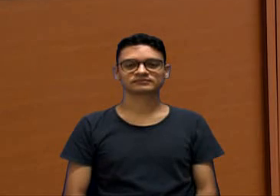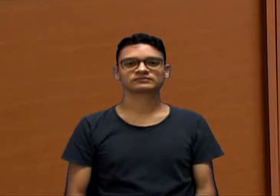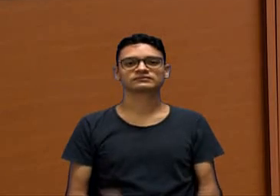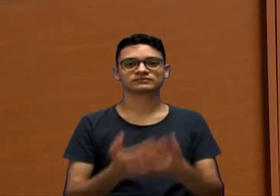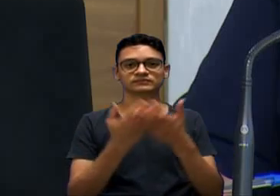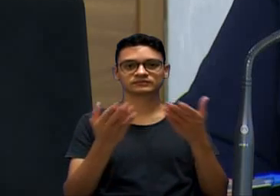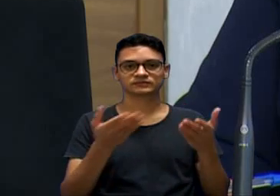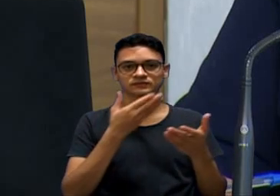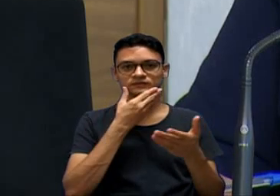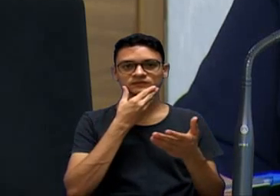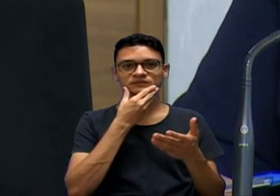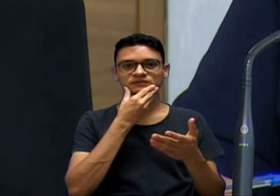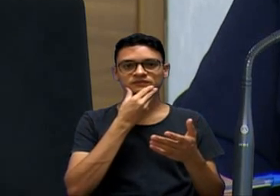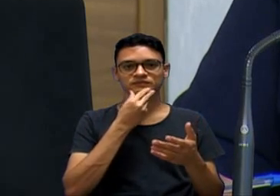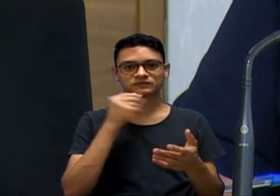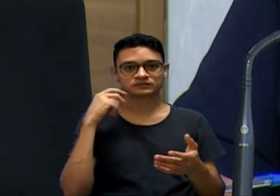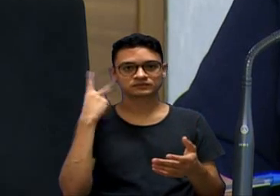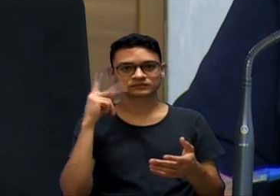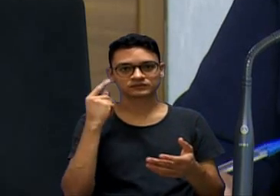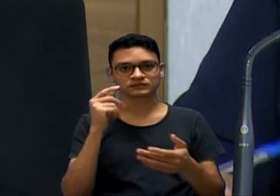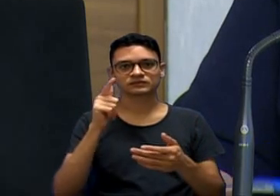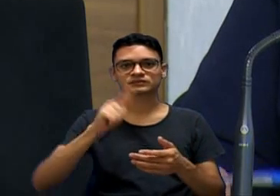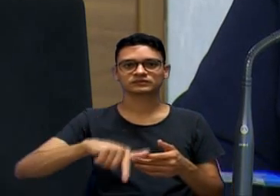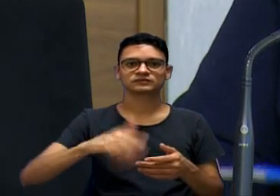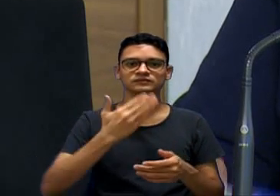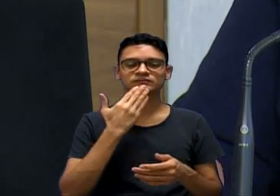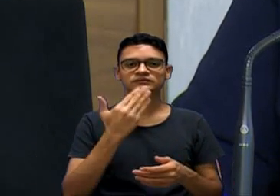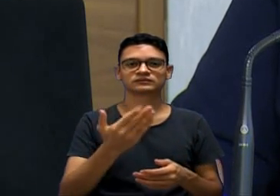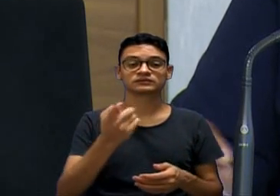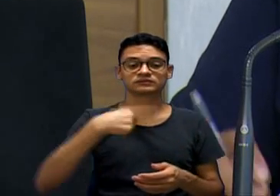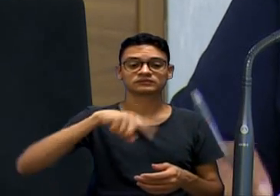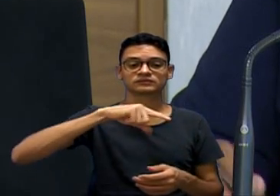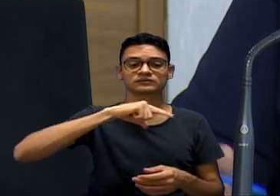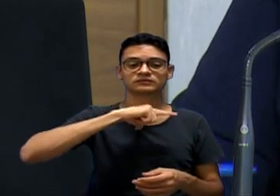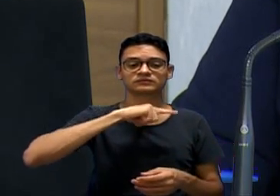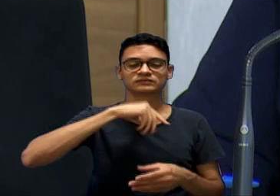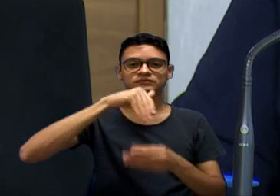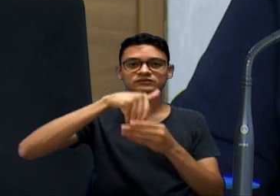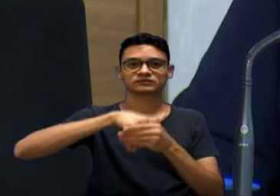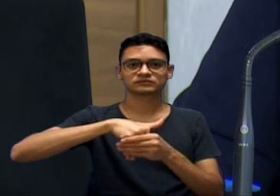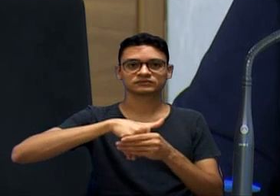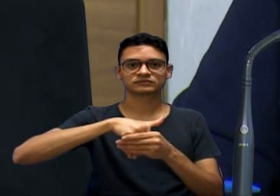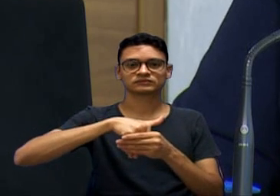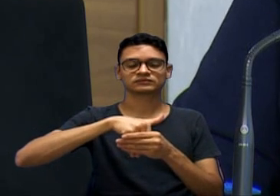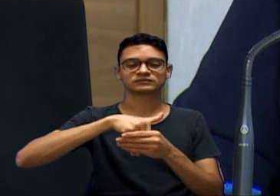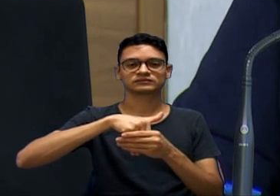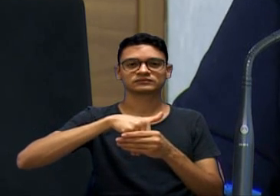Senhores vereadores, mais uma vez eu peço, nós temos um...